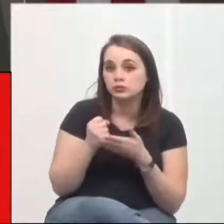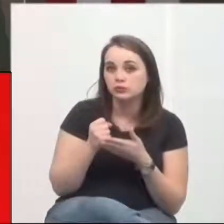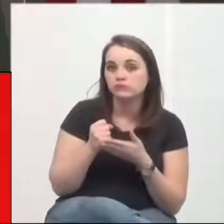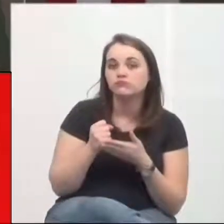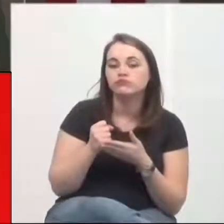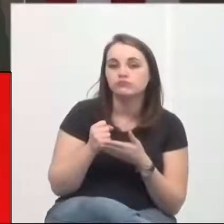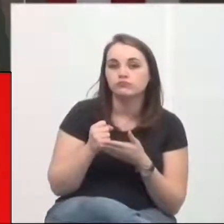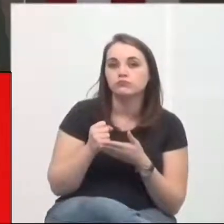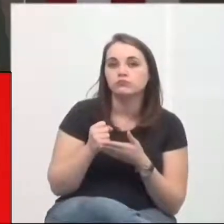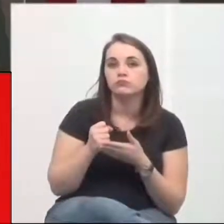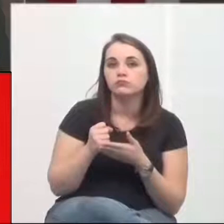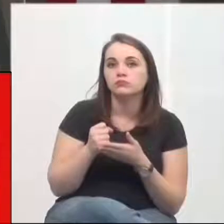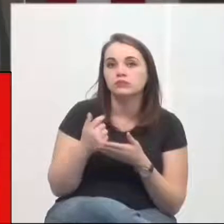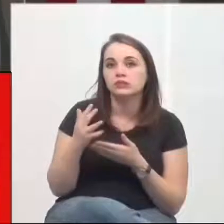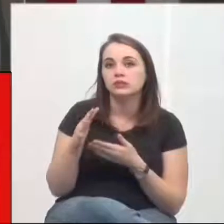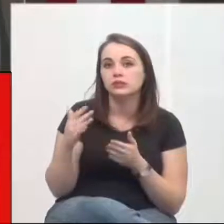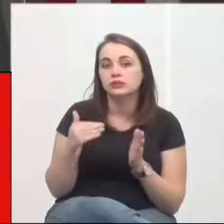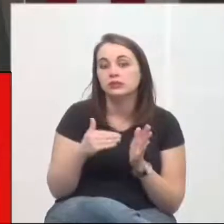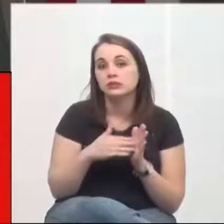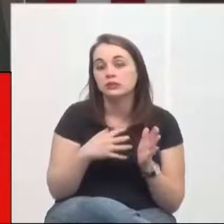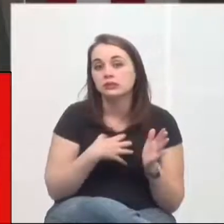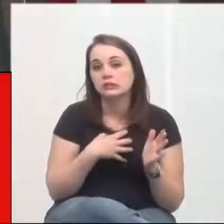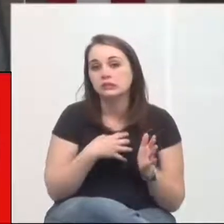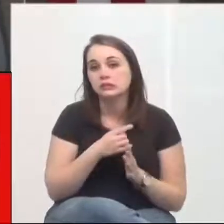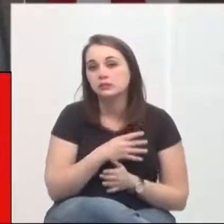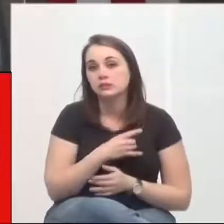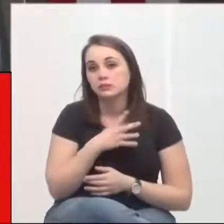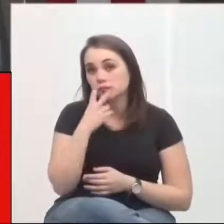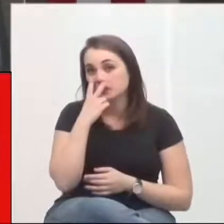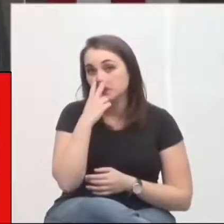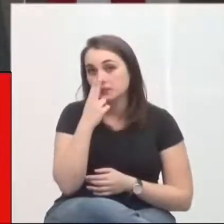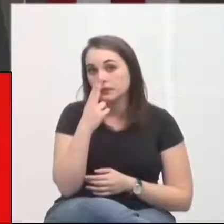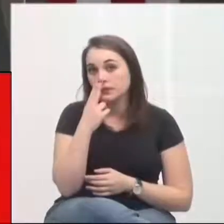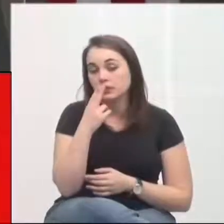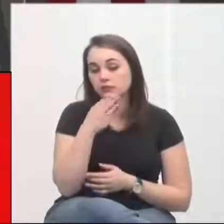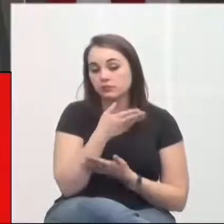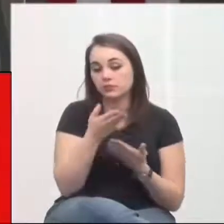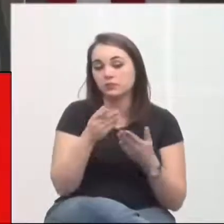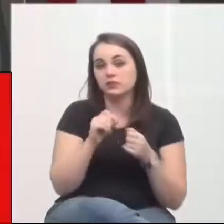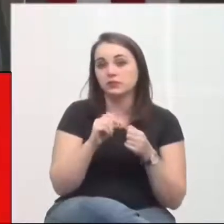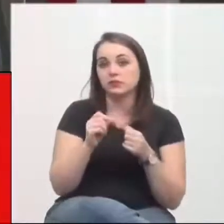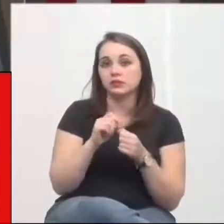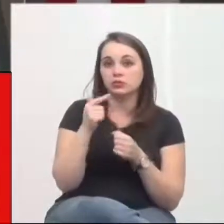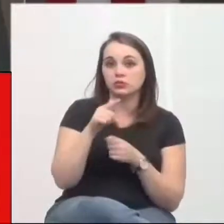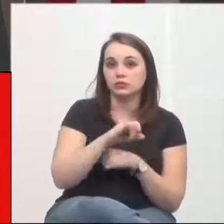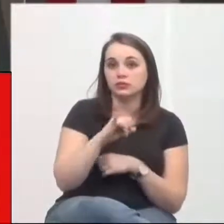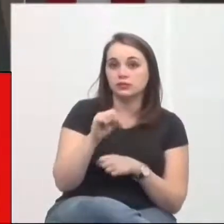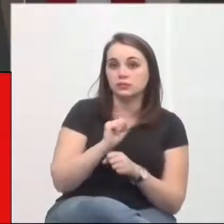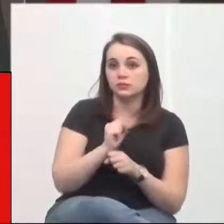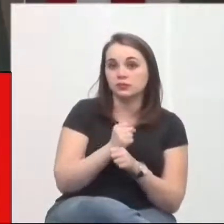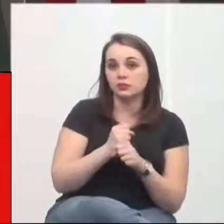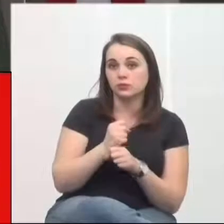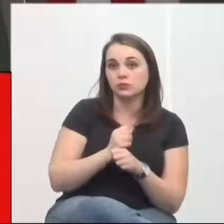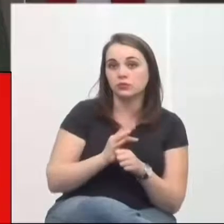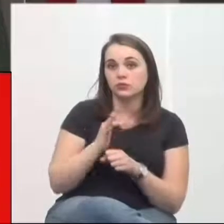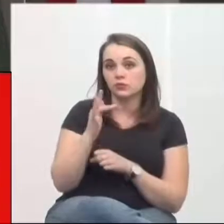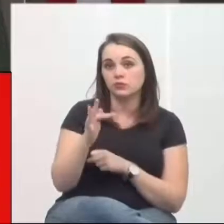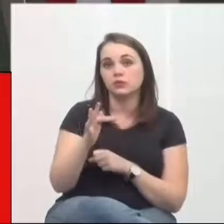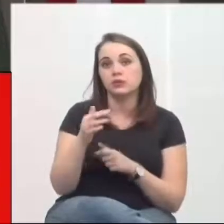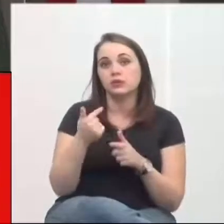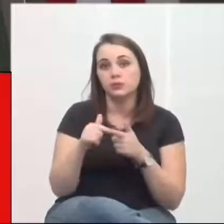e às vezes até nos assusta ainda, que parece que está lá ainda para voltar de novo, né? E se for mais um ano que vem, aí acaba o couro do pé